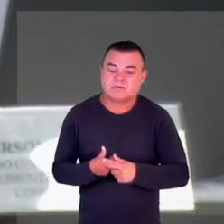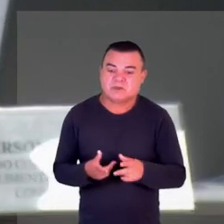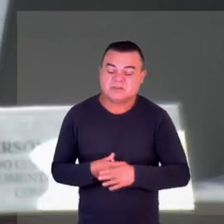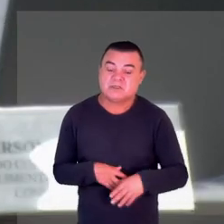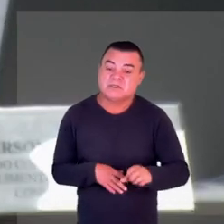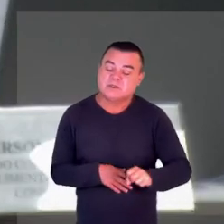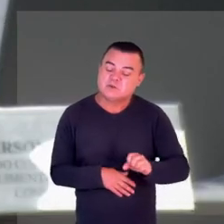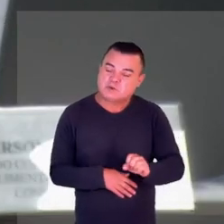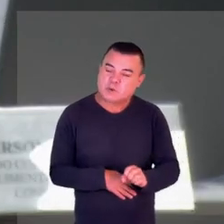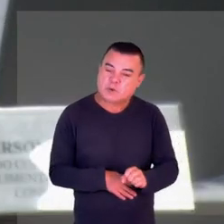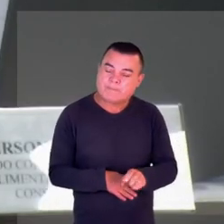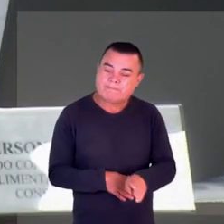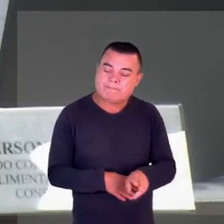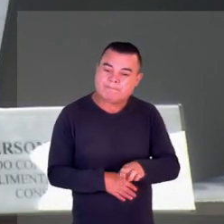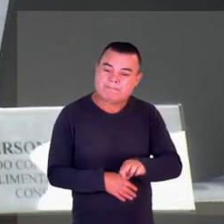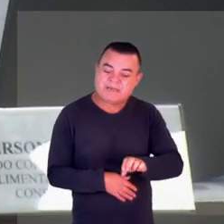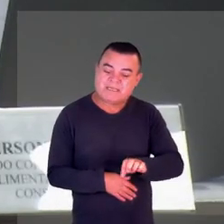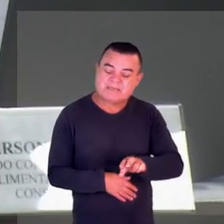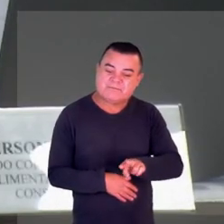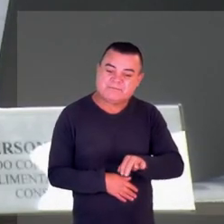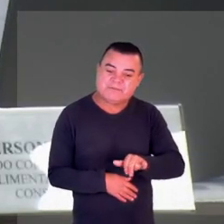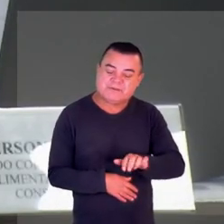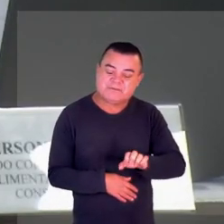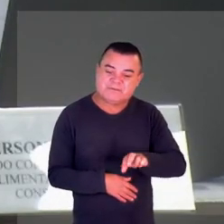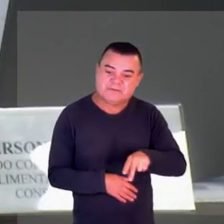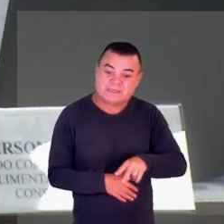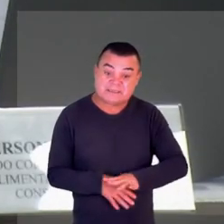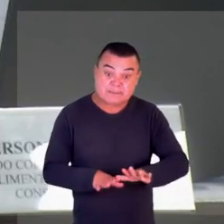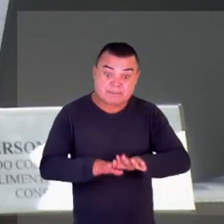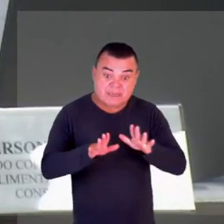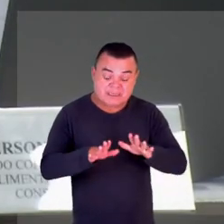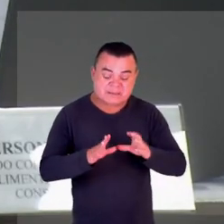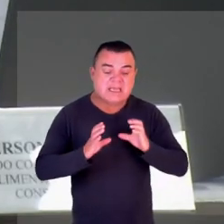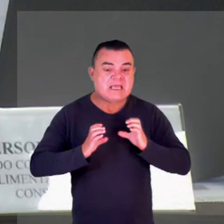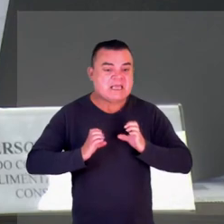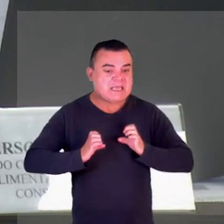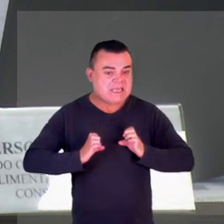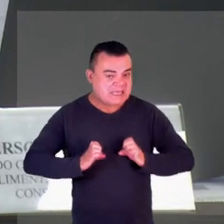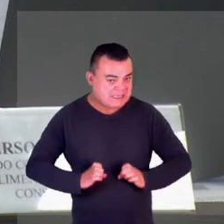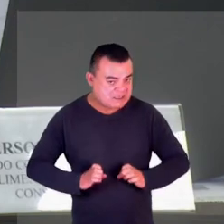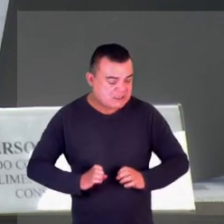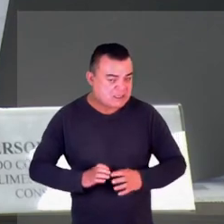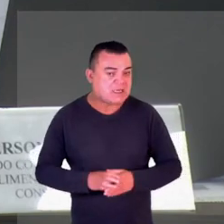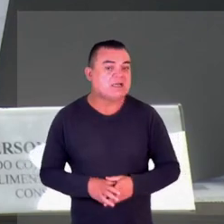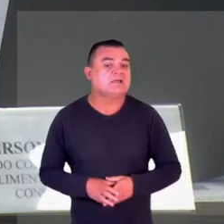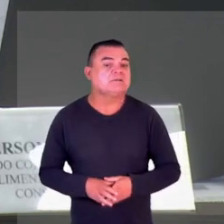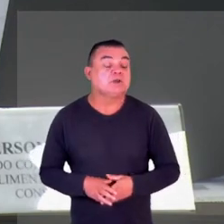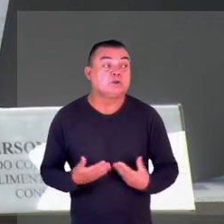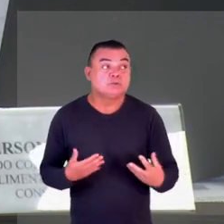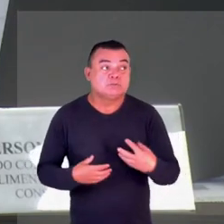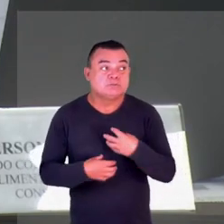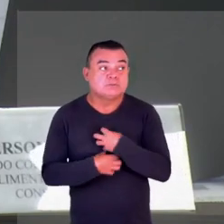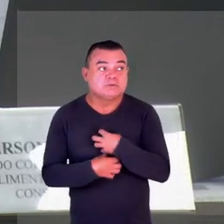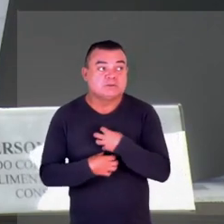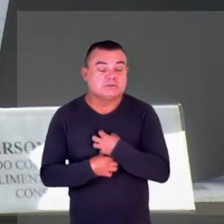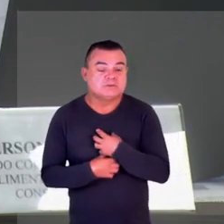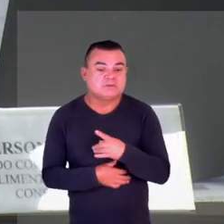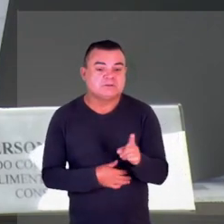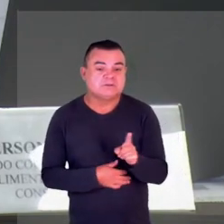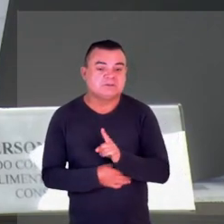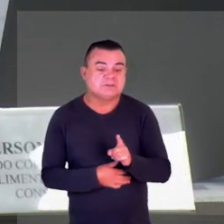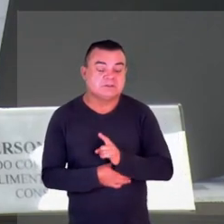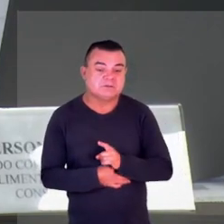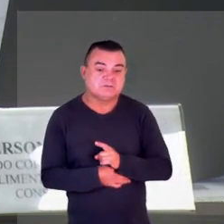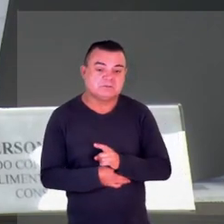questão eh ética do ponto de vista eh moral no sentido de não permitir